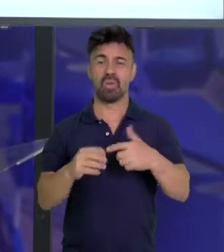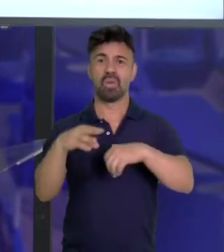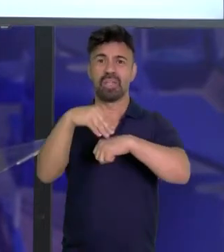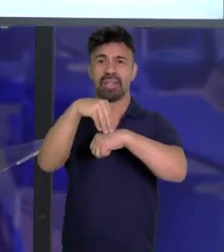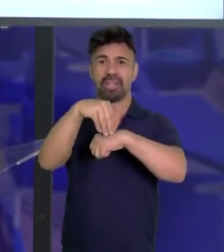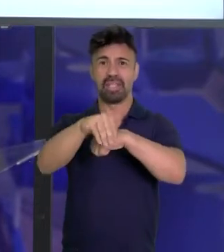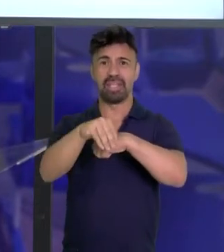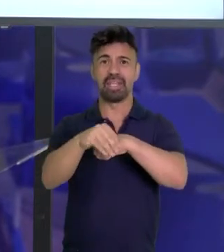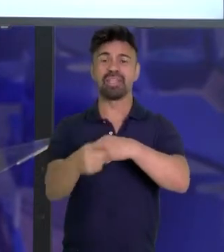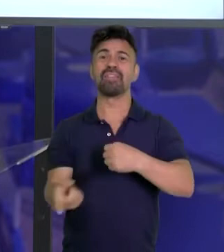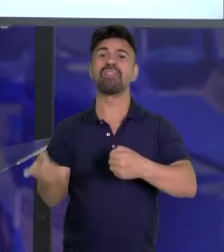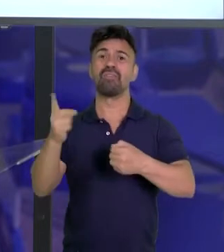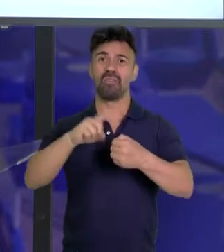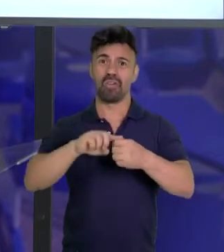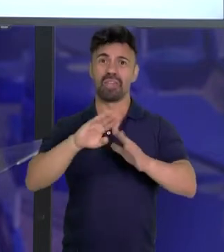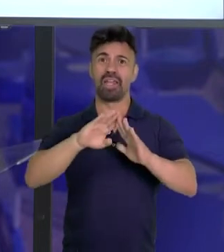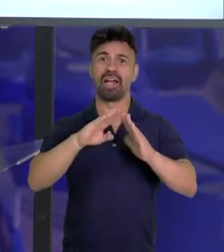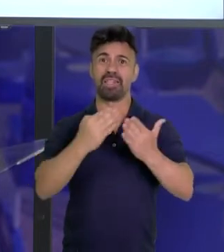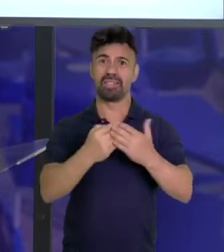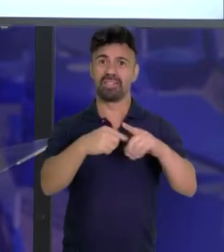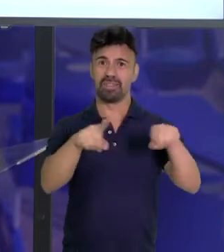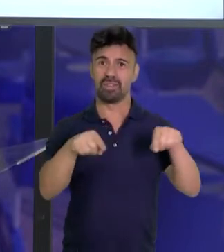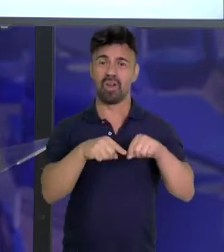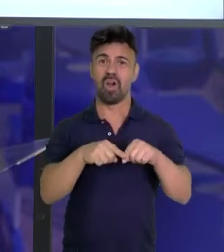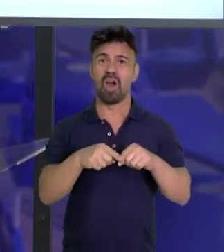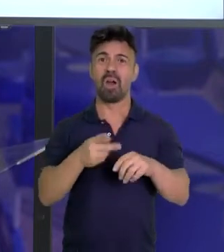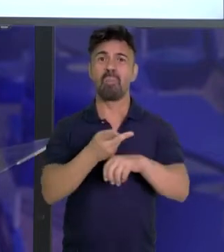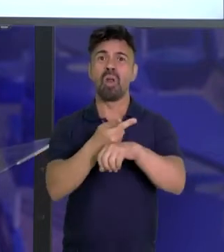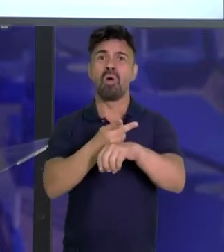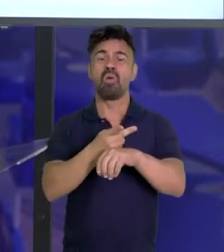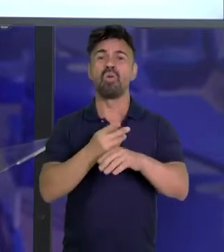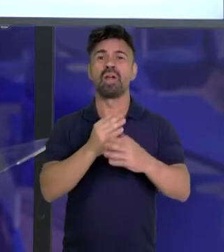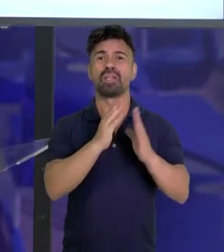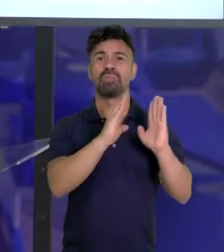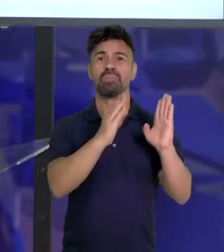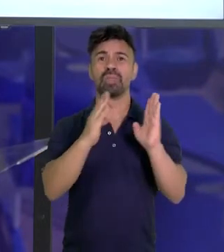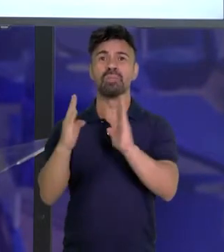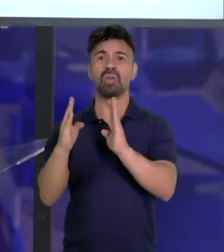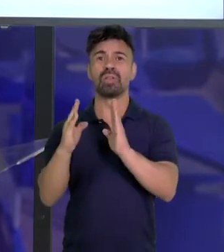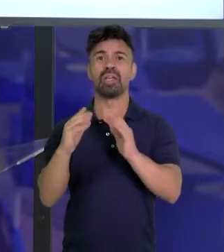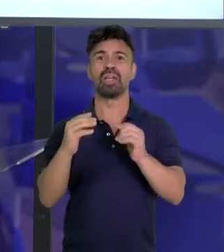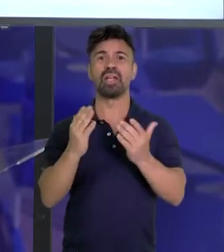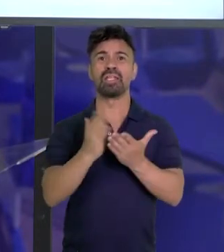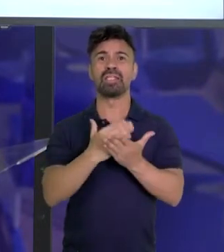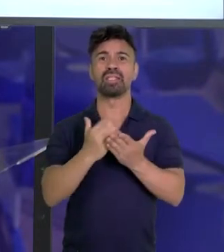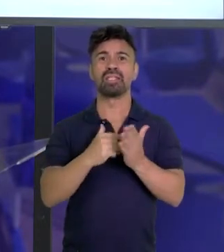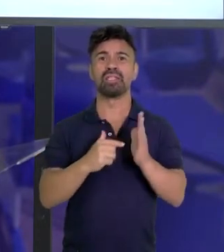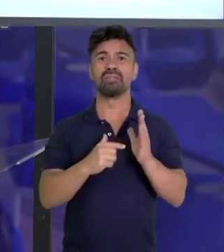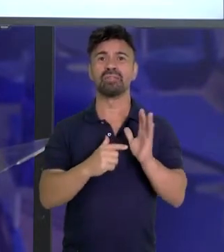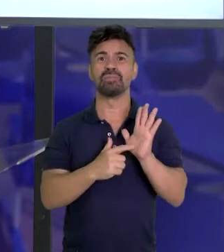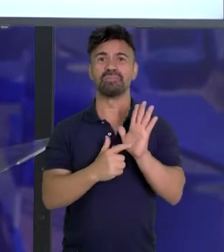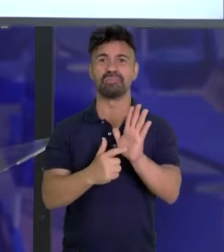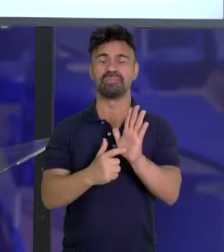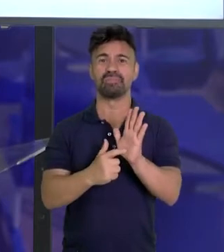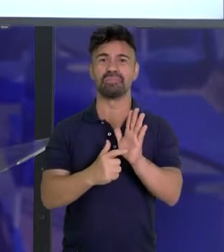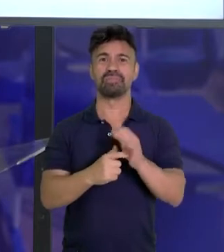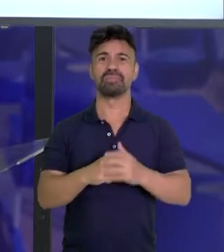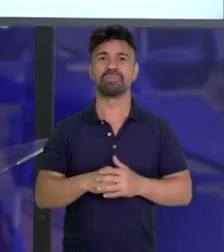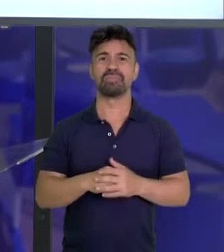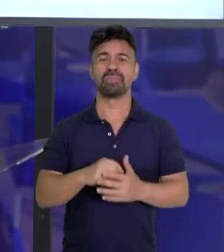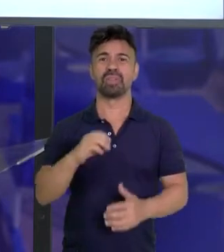a gente voltar presencialmente, procurem na biblioteca da escola de vocês esse livro aqui. Se chama Os Sertões,